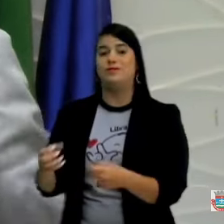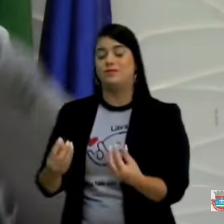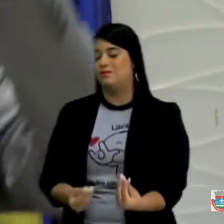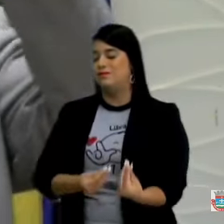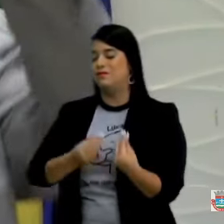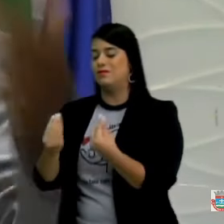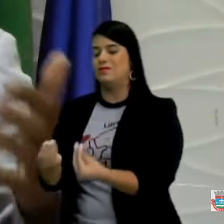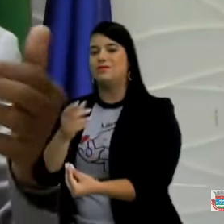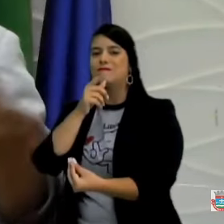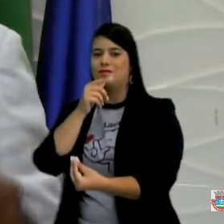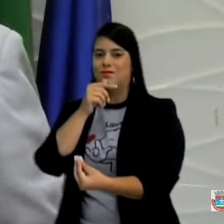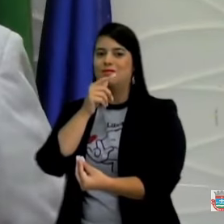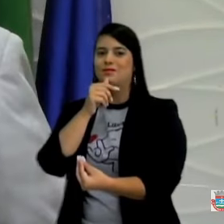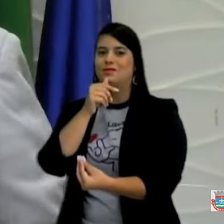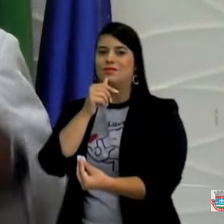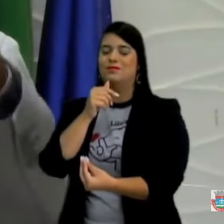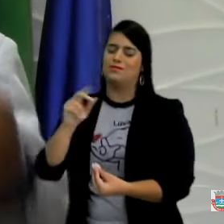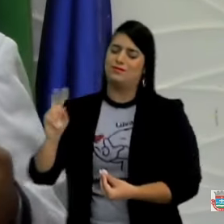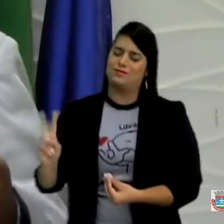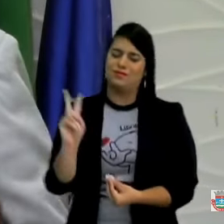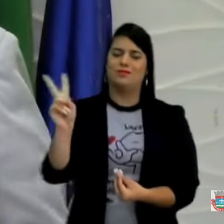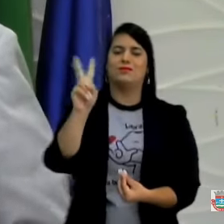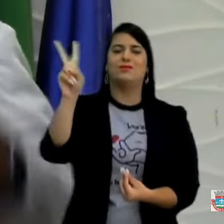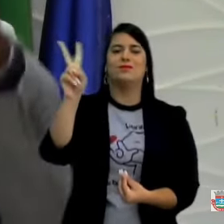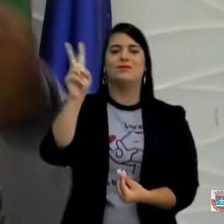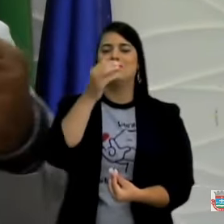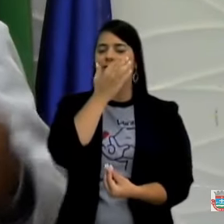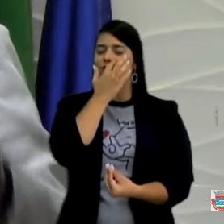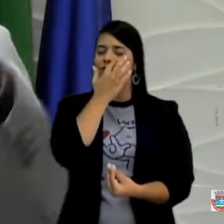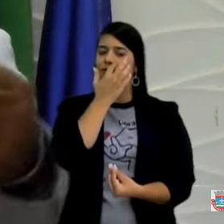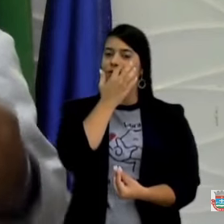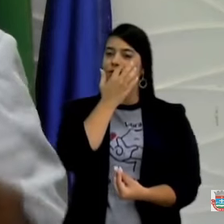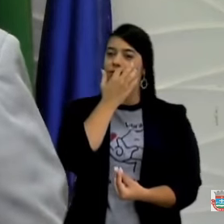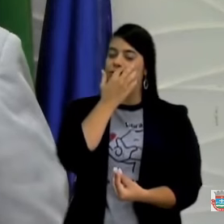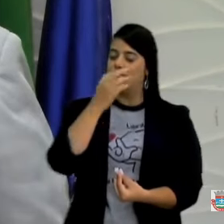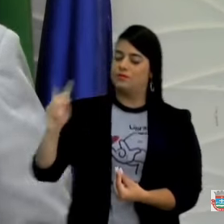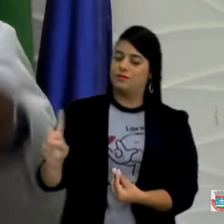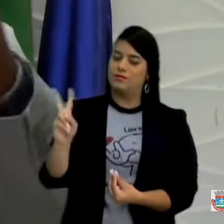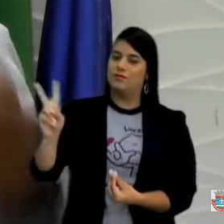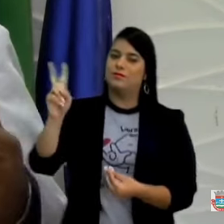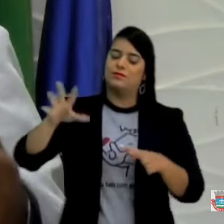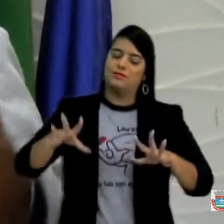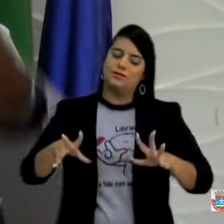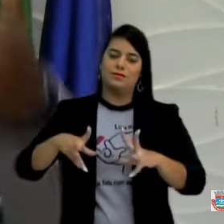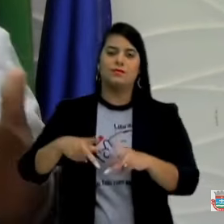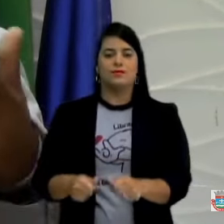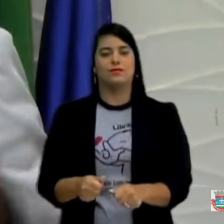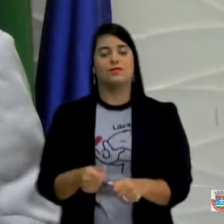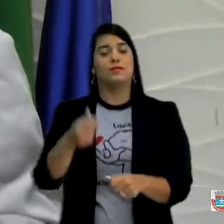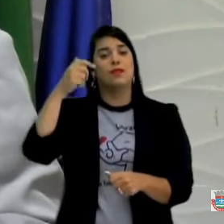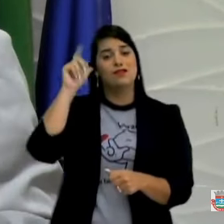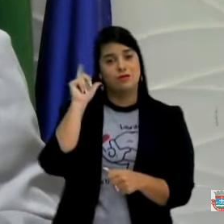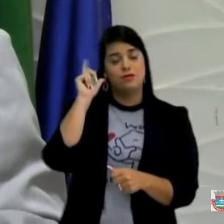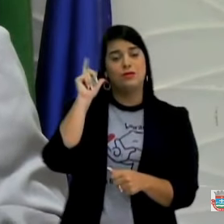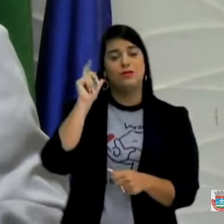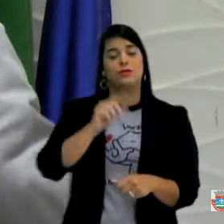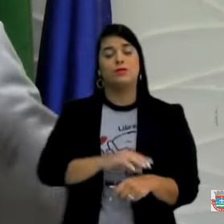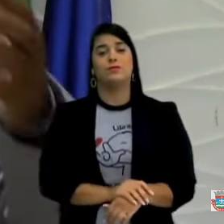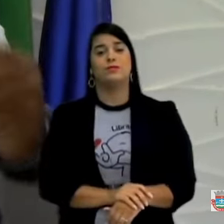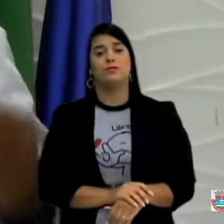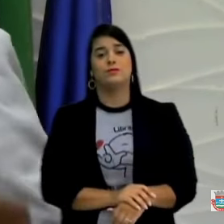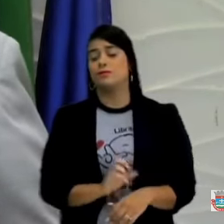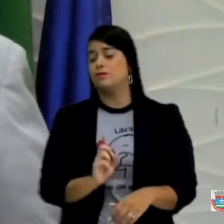tivesse essa vitória uma vitória que essa vitória é de todo mundo a gente ontem no dia de ontem